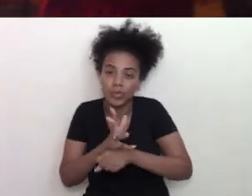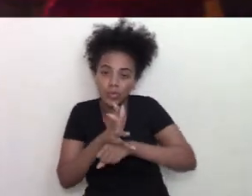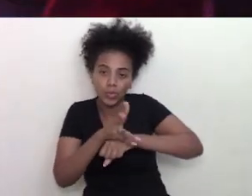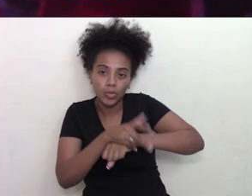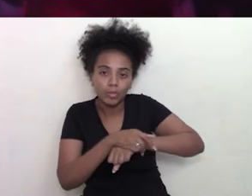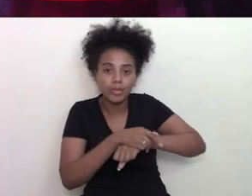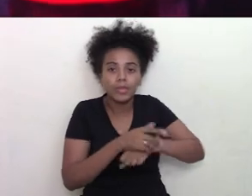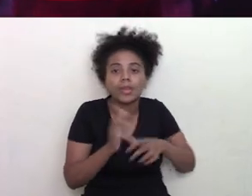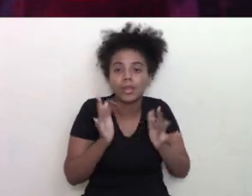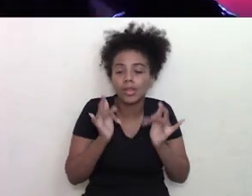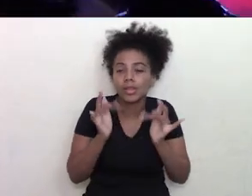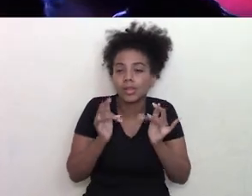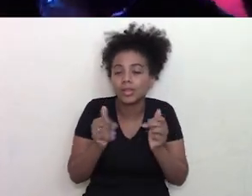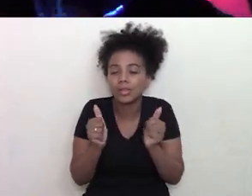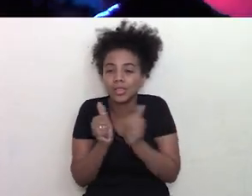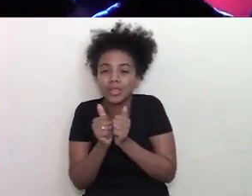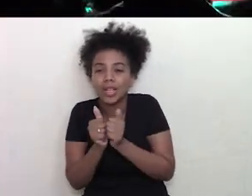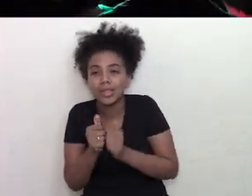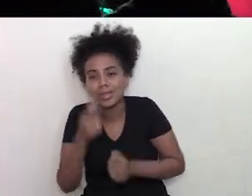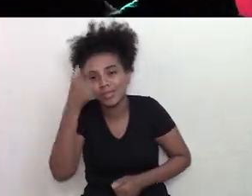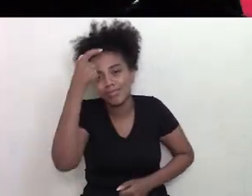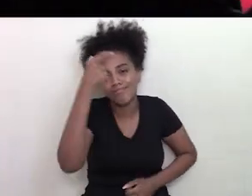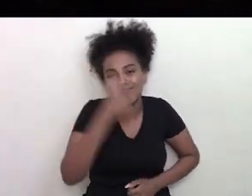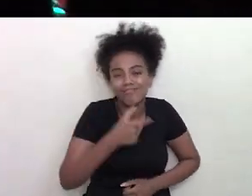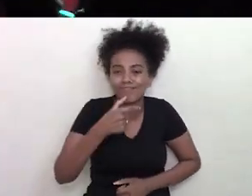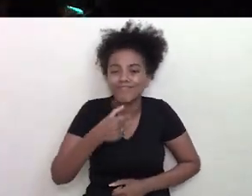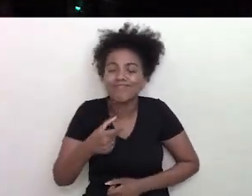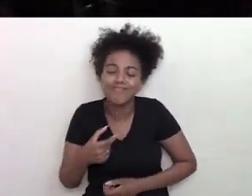adoro proibido. Eu sou culpado.